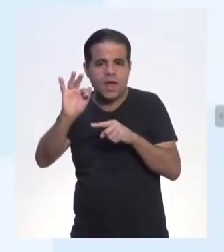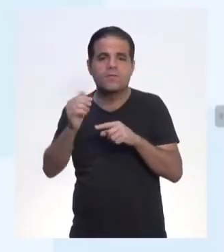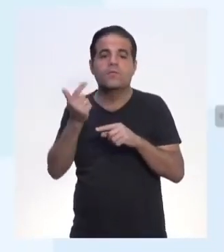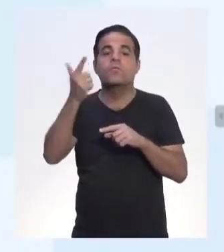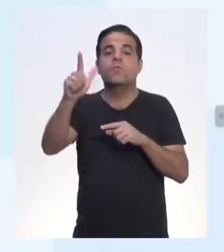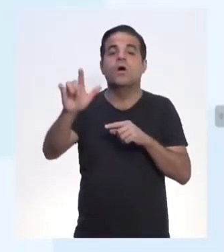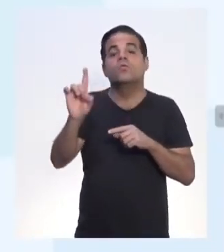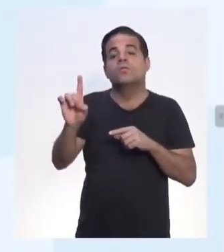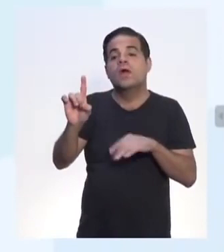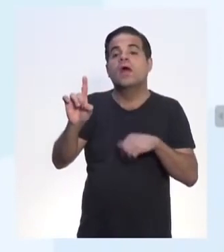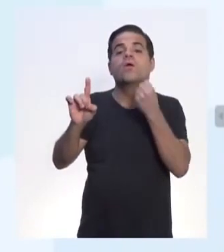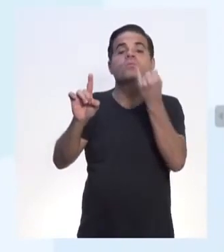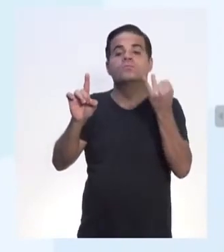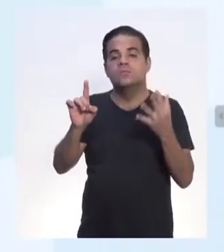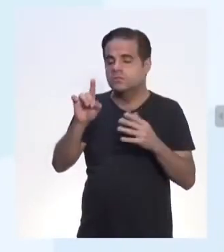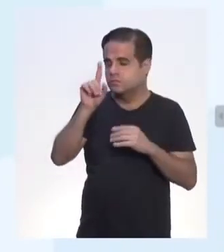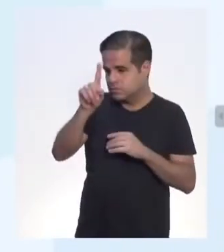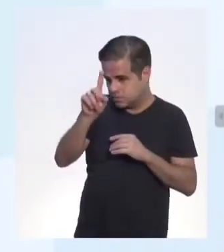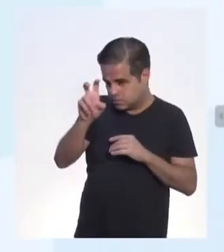ângulo D?